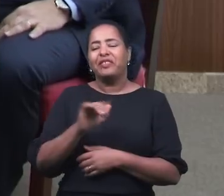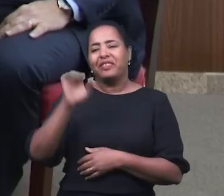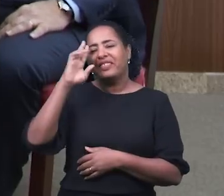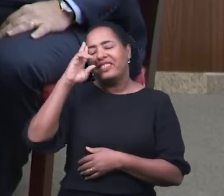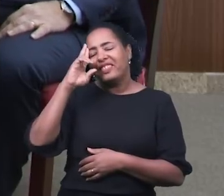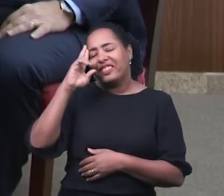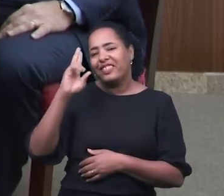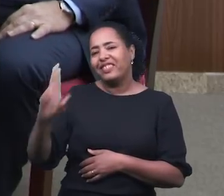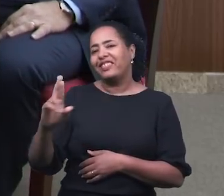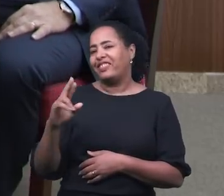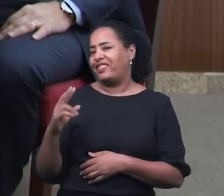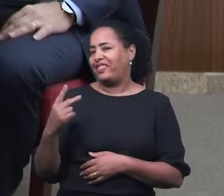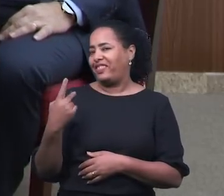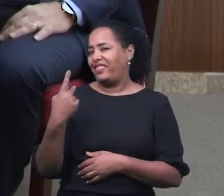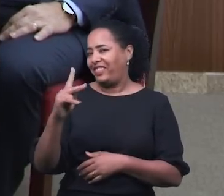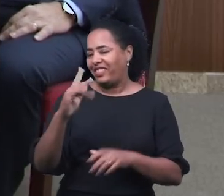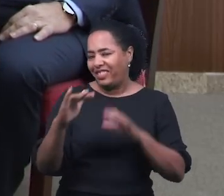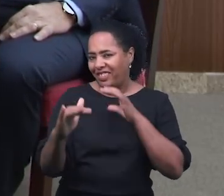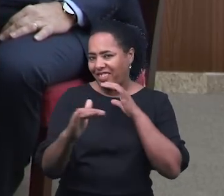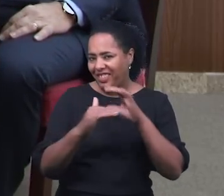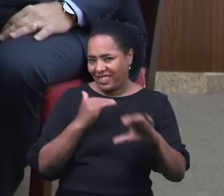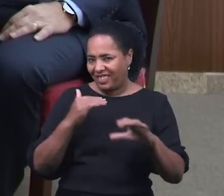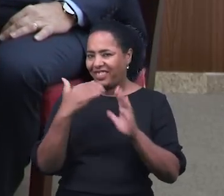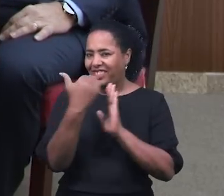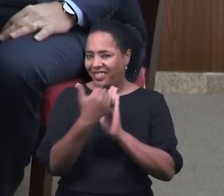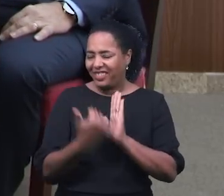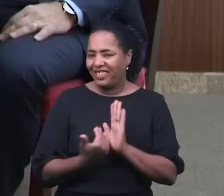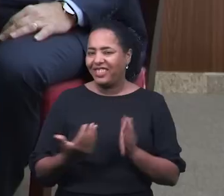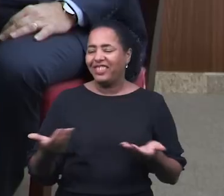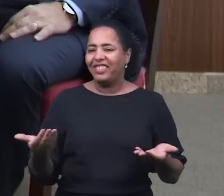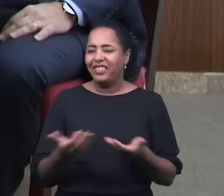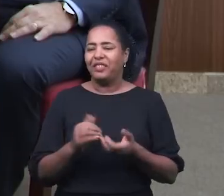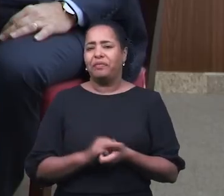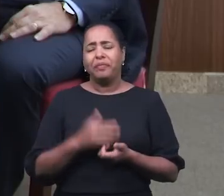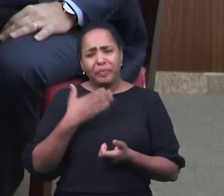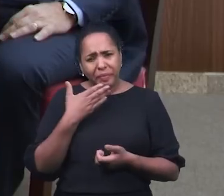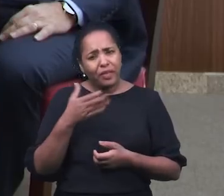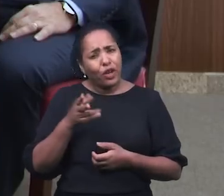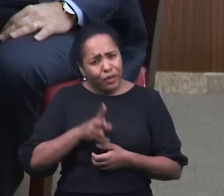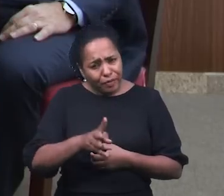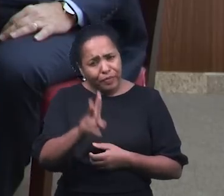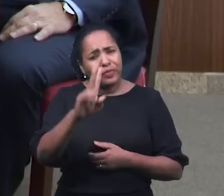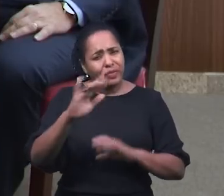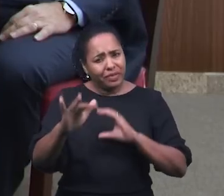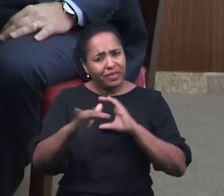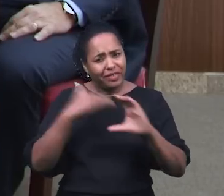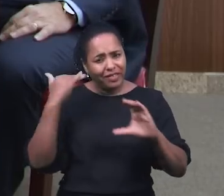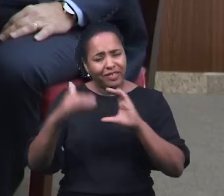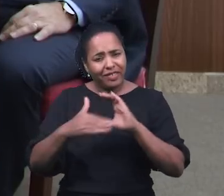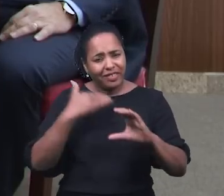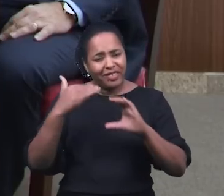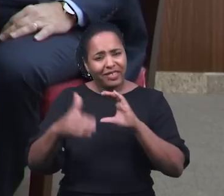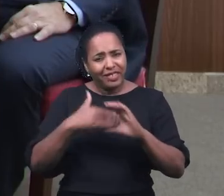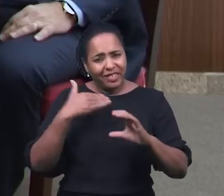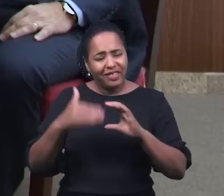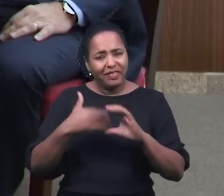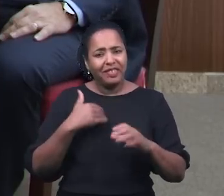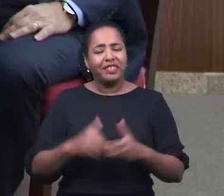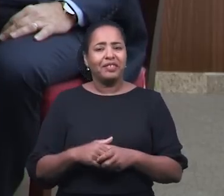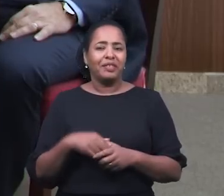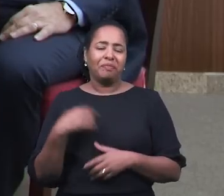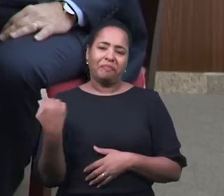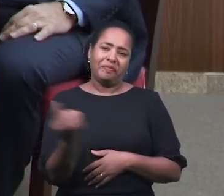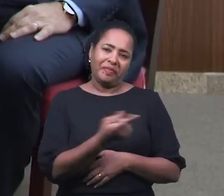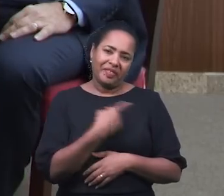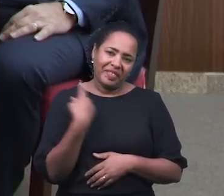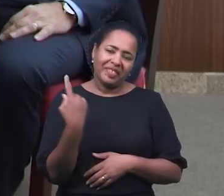nome do Senhor por sua participação nesse programa. E eu peço à irmã que continue mandando as suas participações.